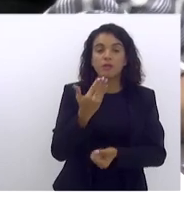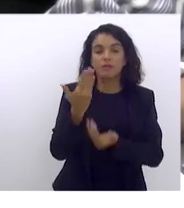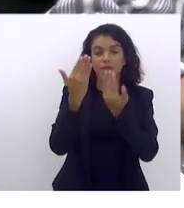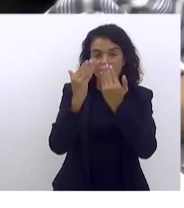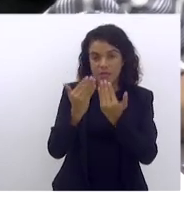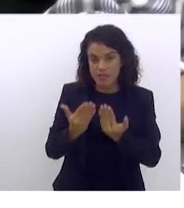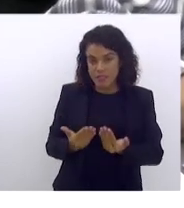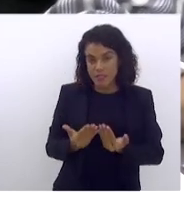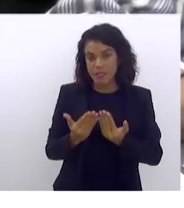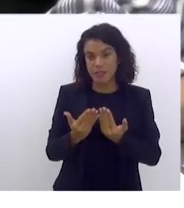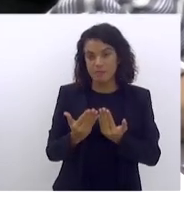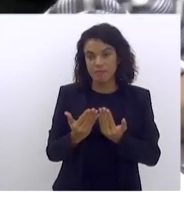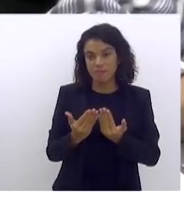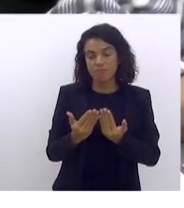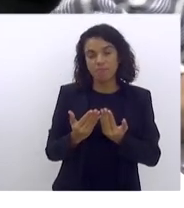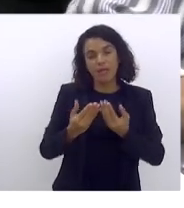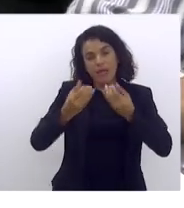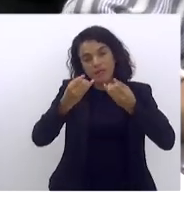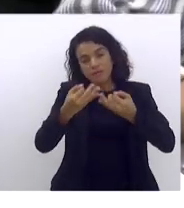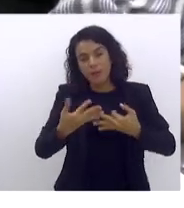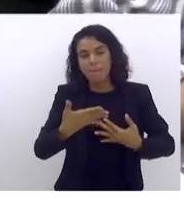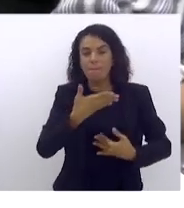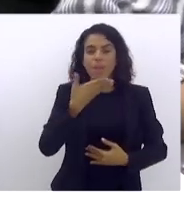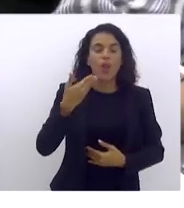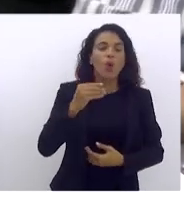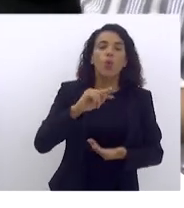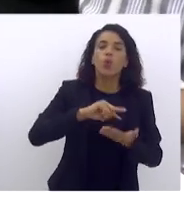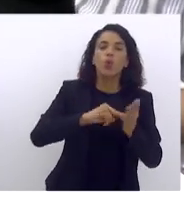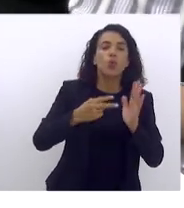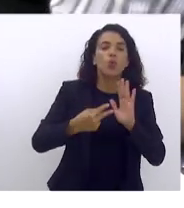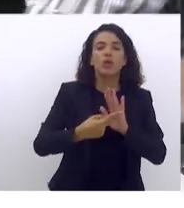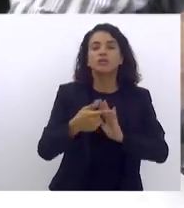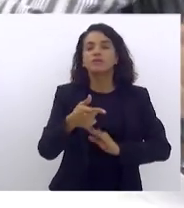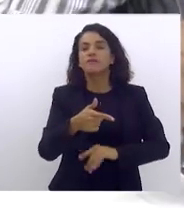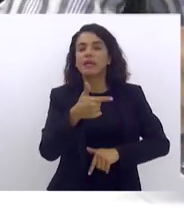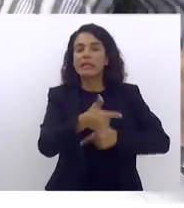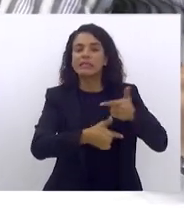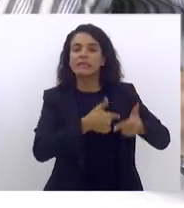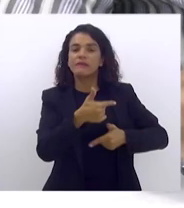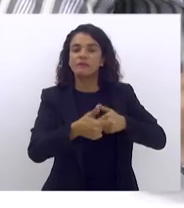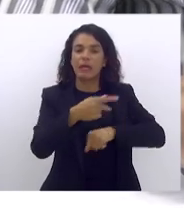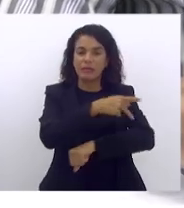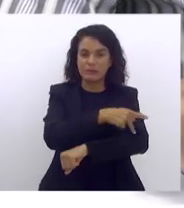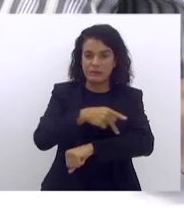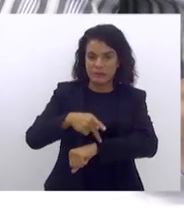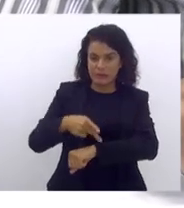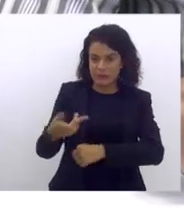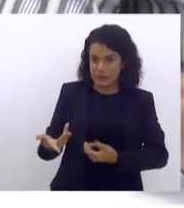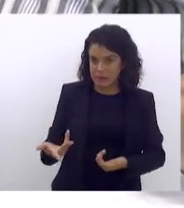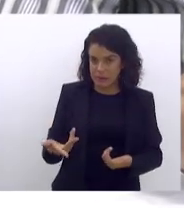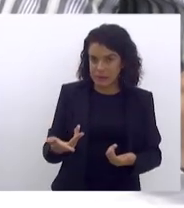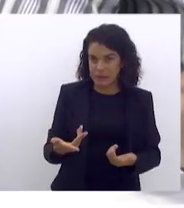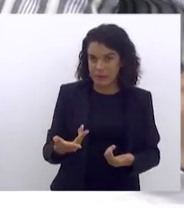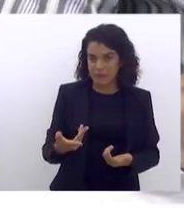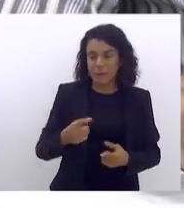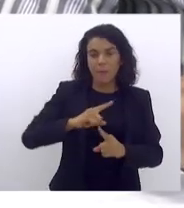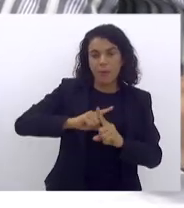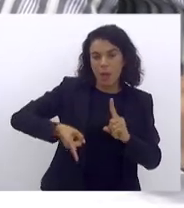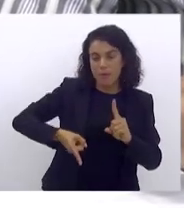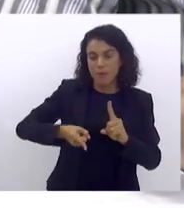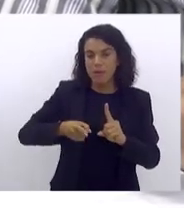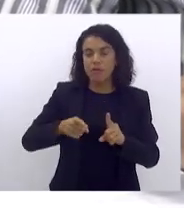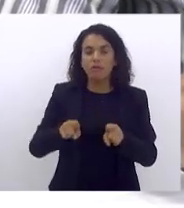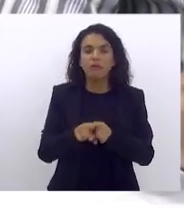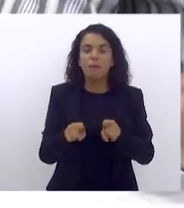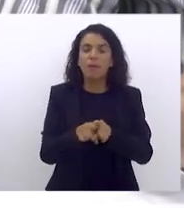para também precisar o que seriam essas atividades pedagógicas de vedar e o que